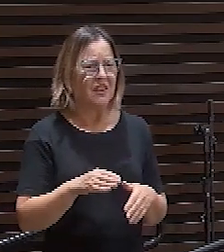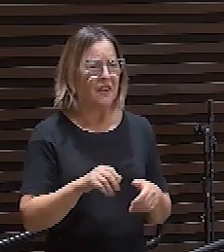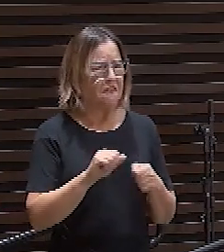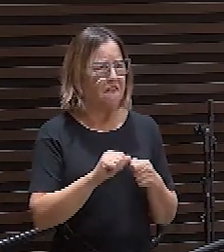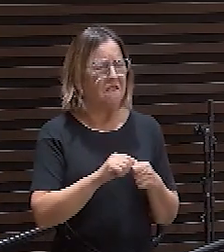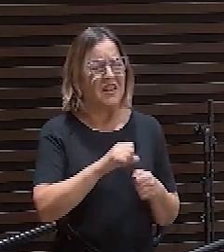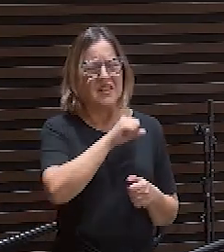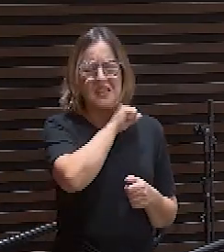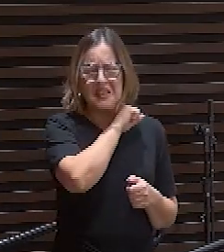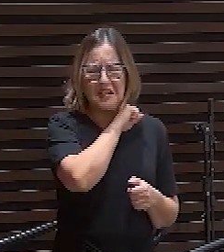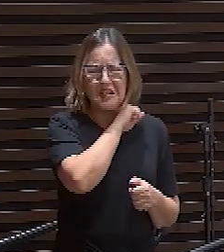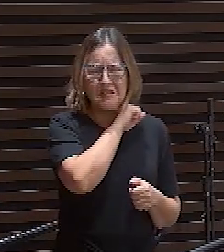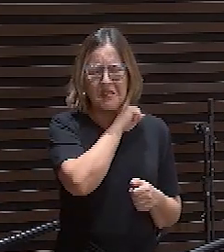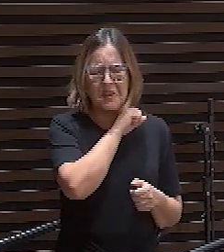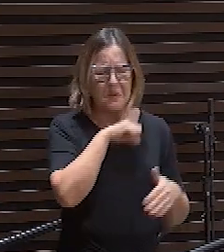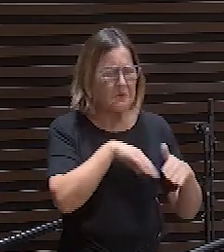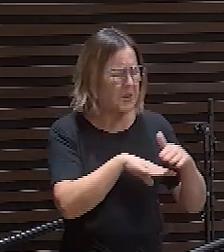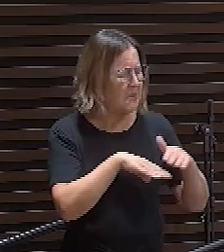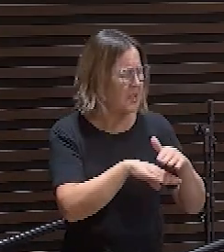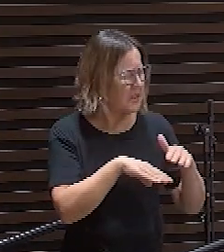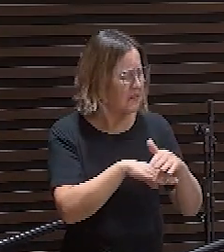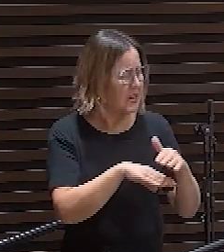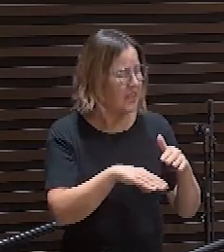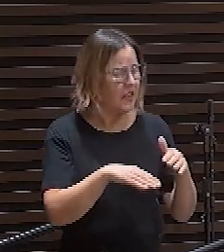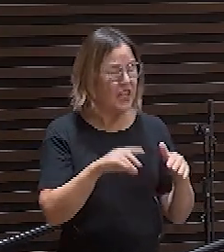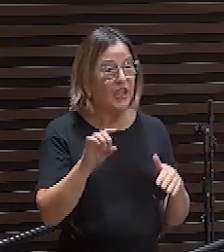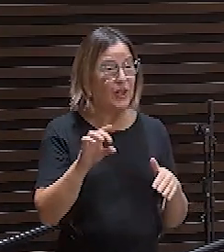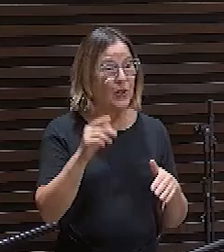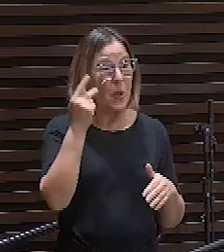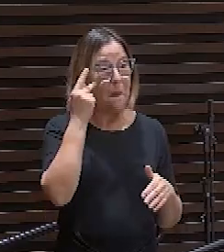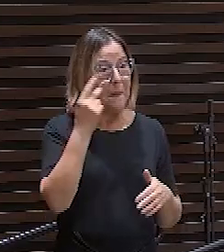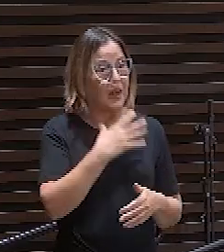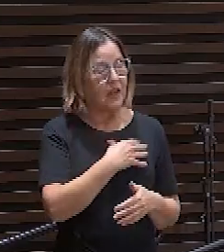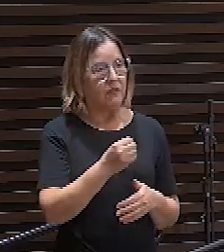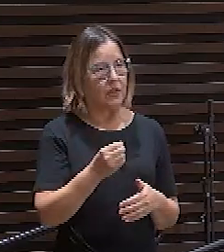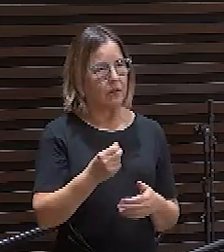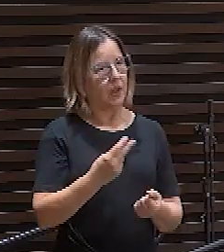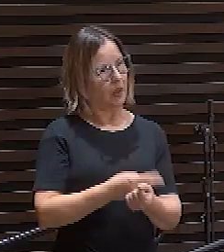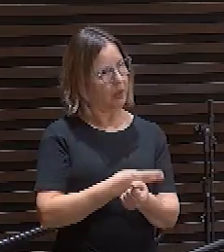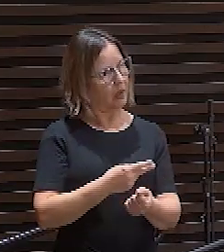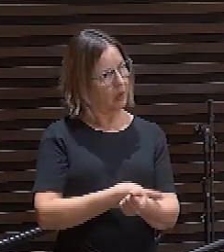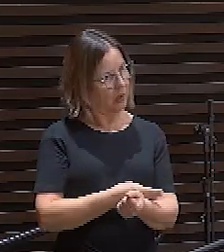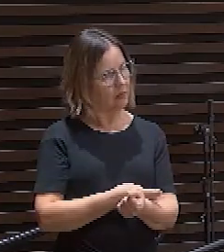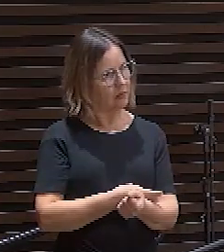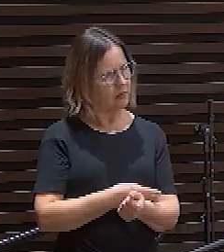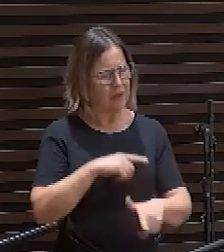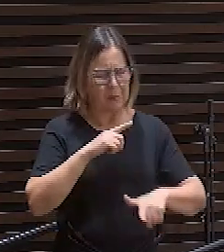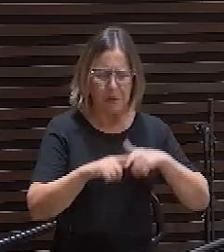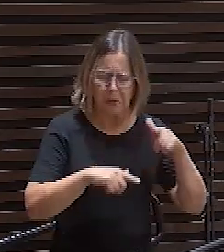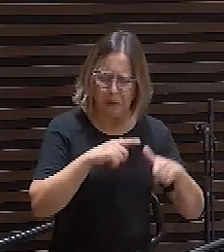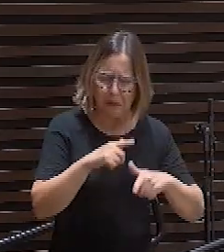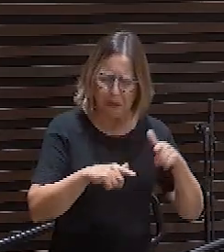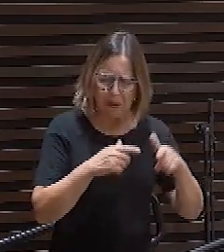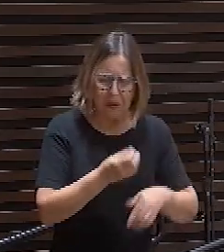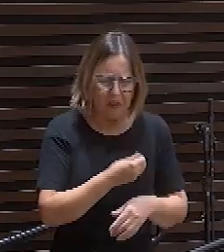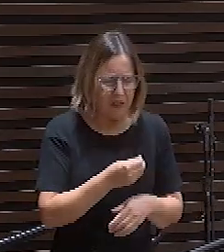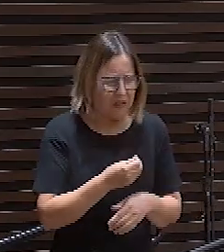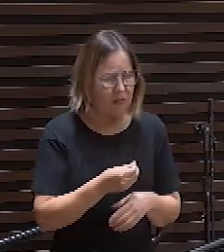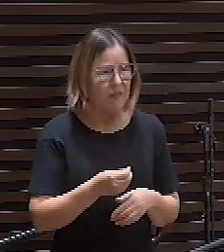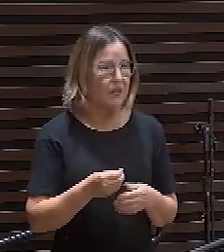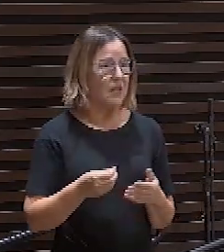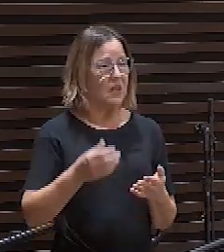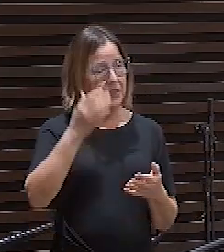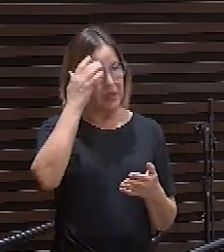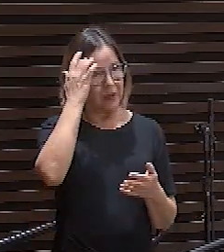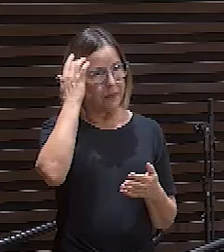por conta de querer deixar algo para o filho. Isso é errado. trabalha a vida inteira com culpa. Nossa, mas a